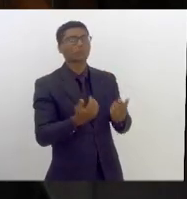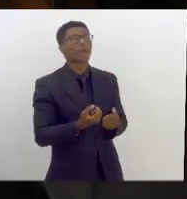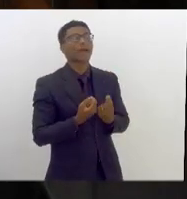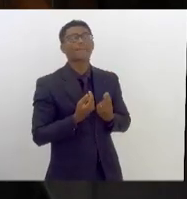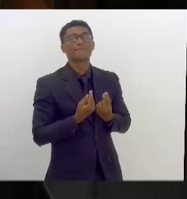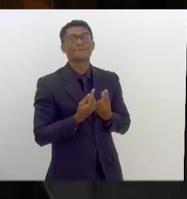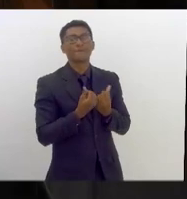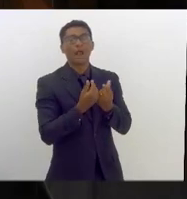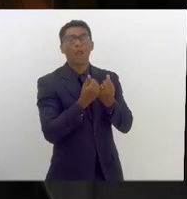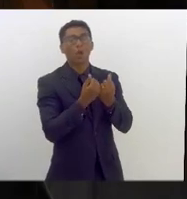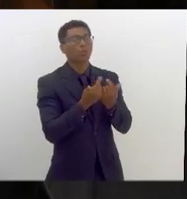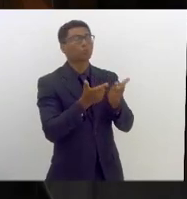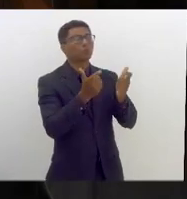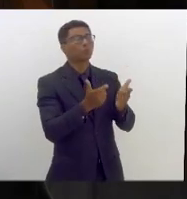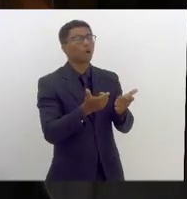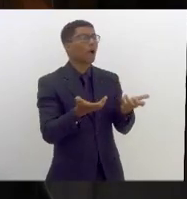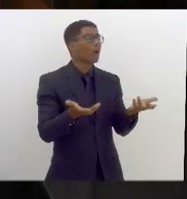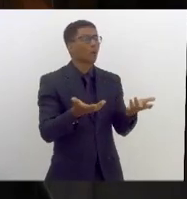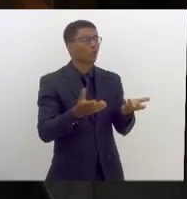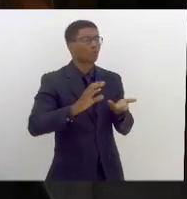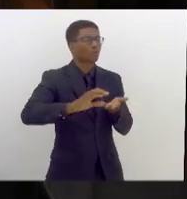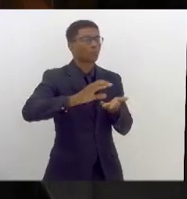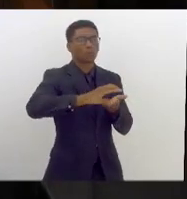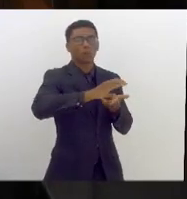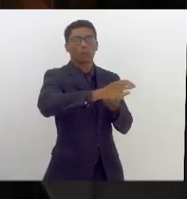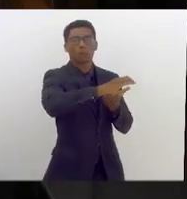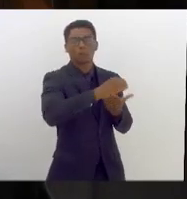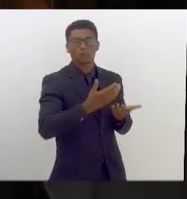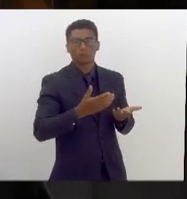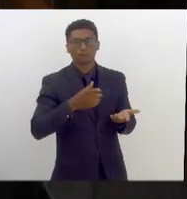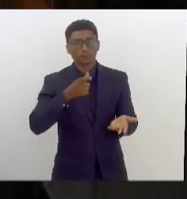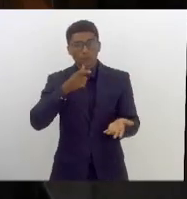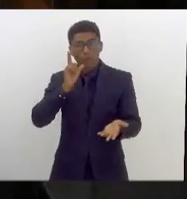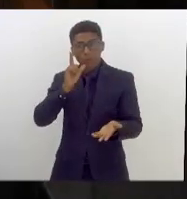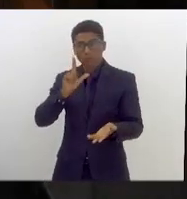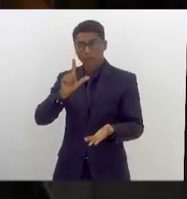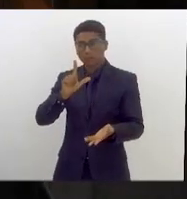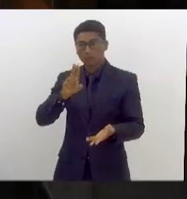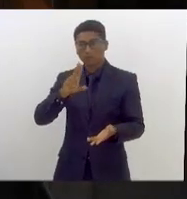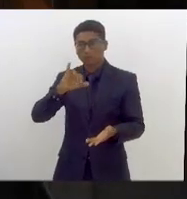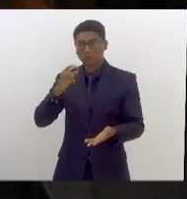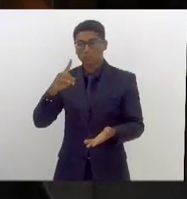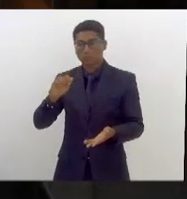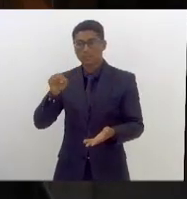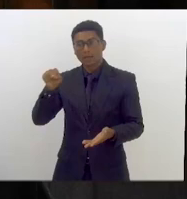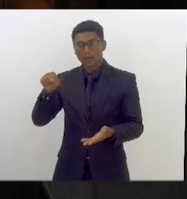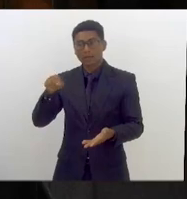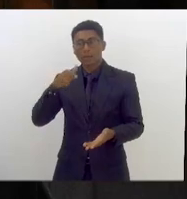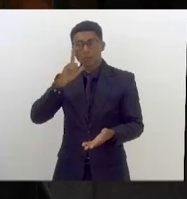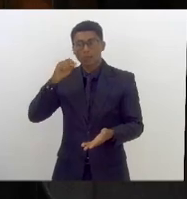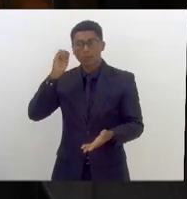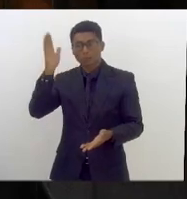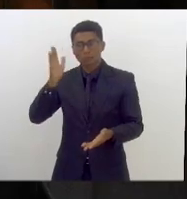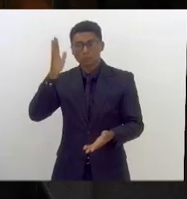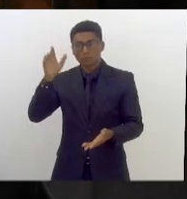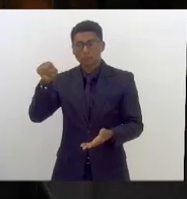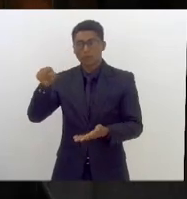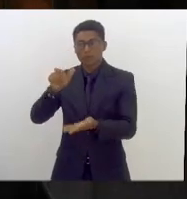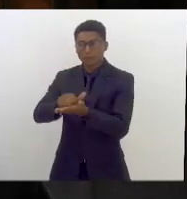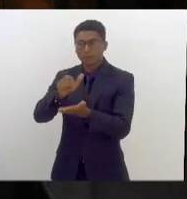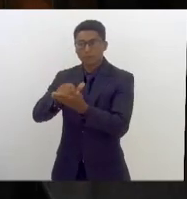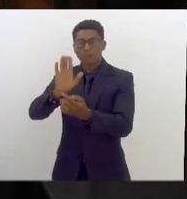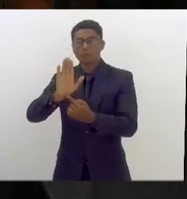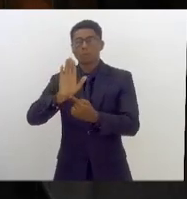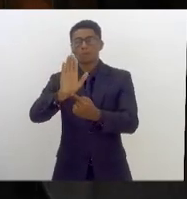ontem, trouxe inclusive o cronograma repassado pela CPI.